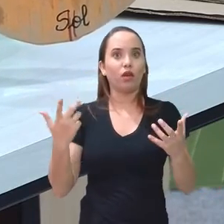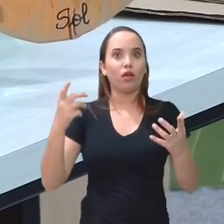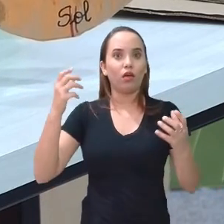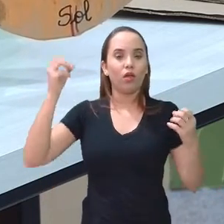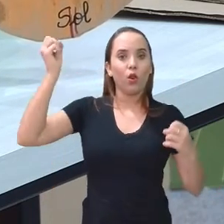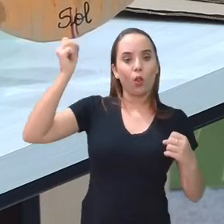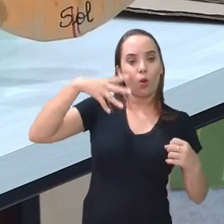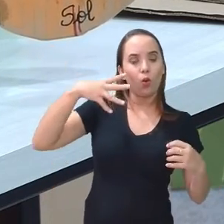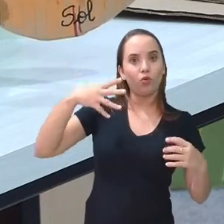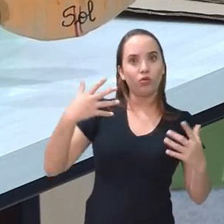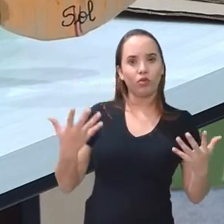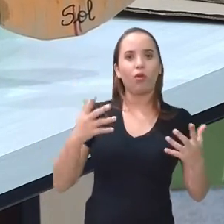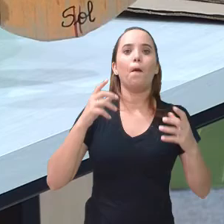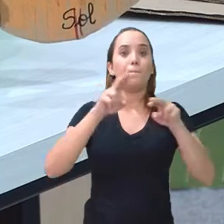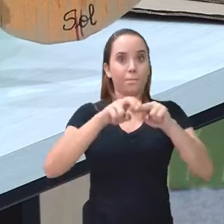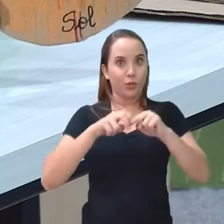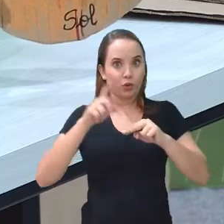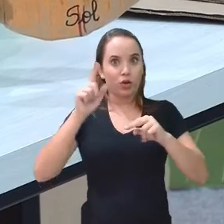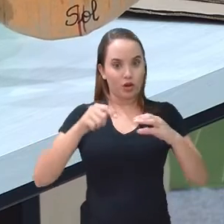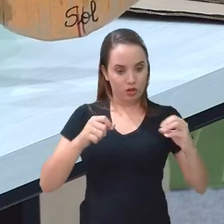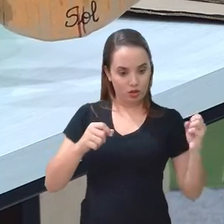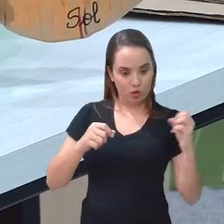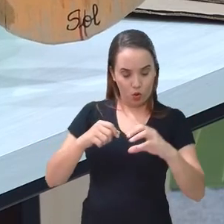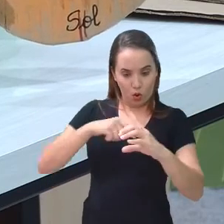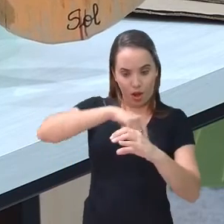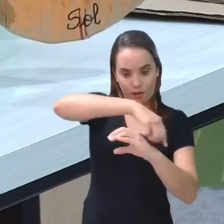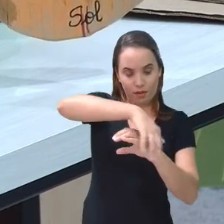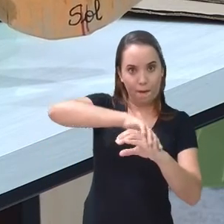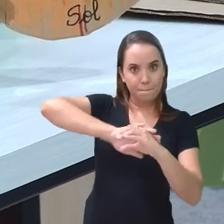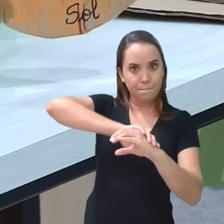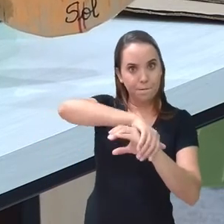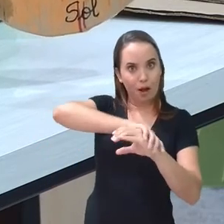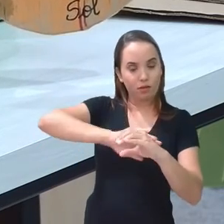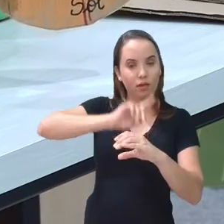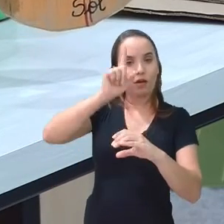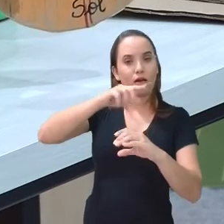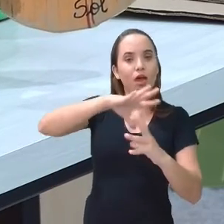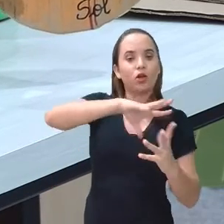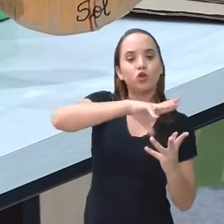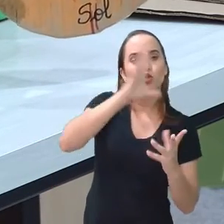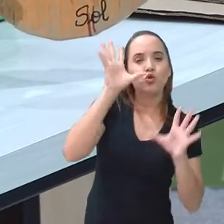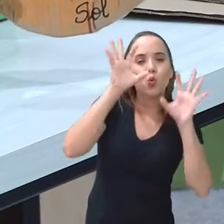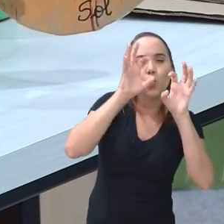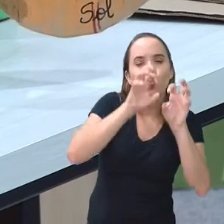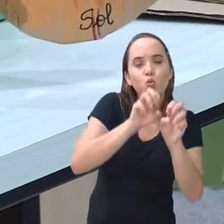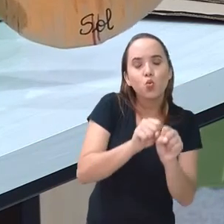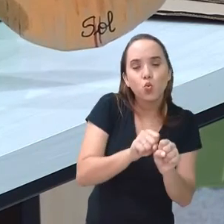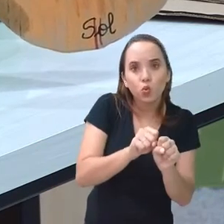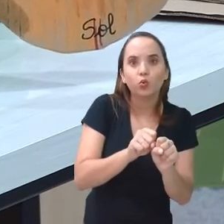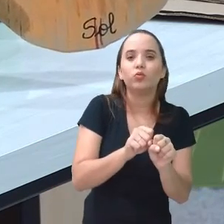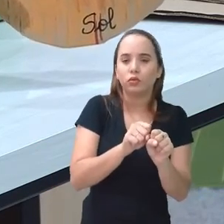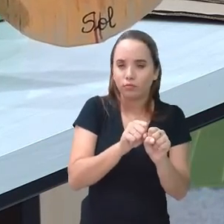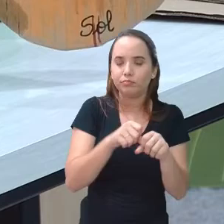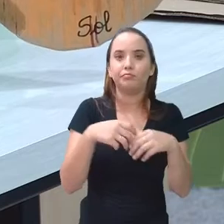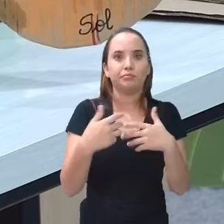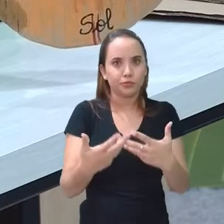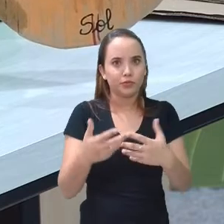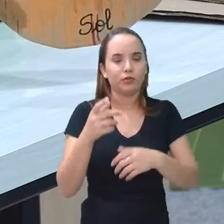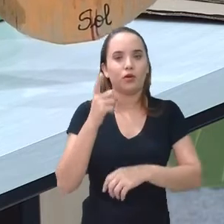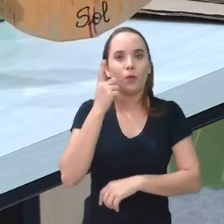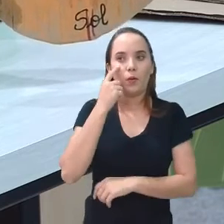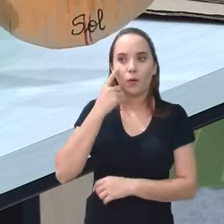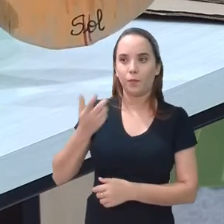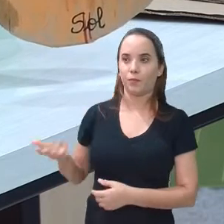ficou escuro aqui. Escuro que eu estou falando é que não teve a questão aí de observar a